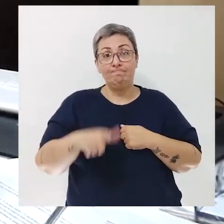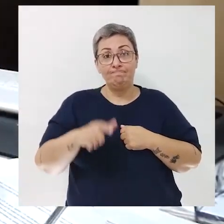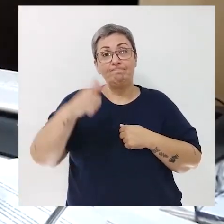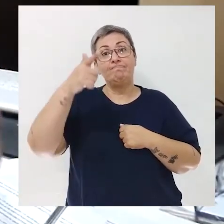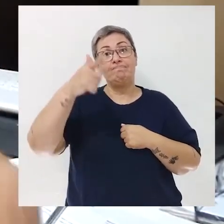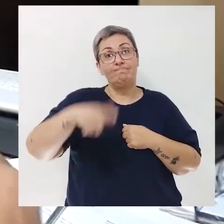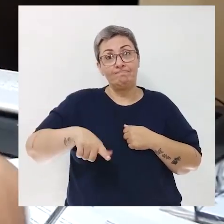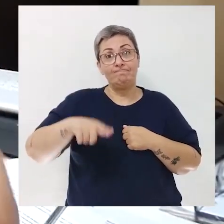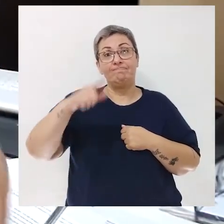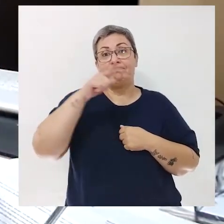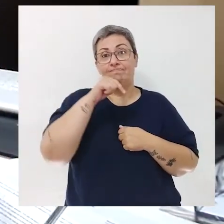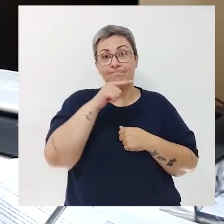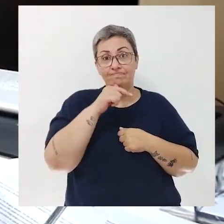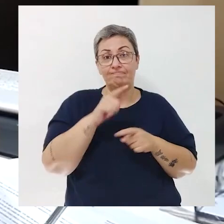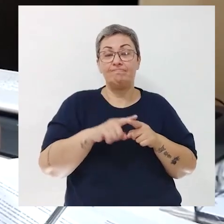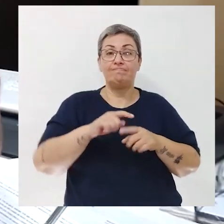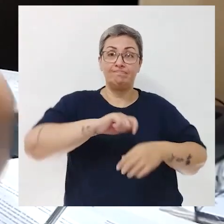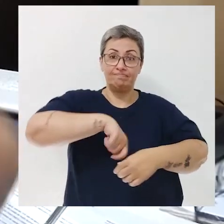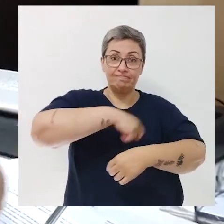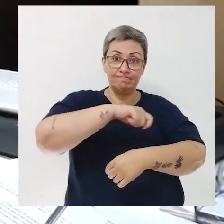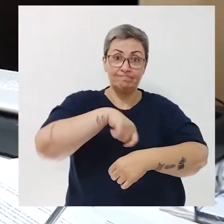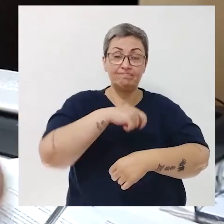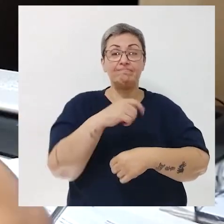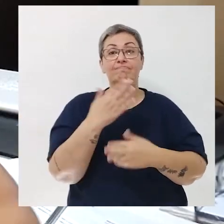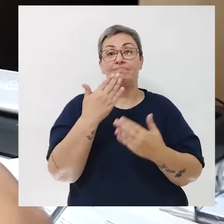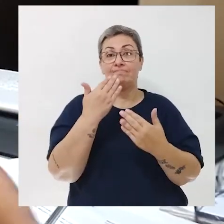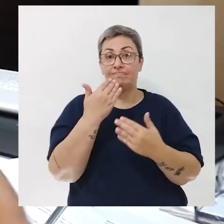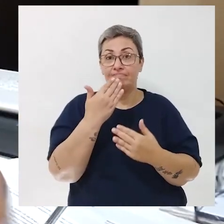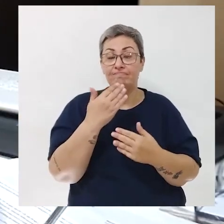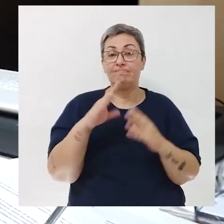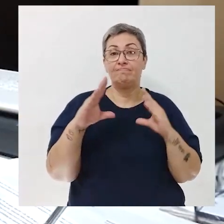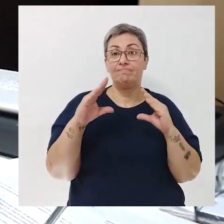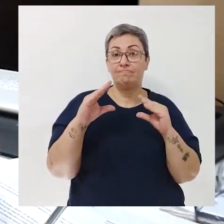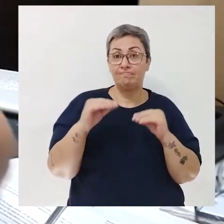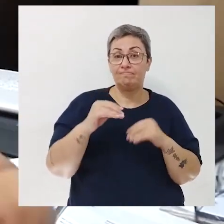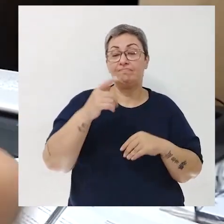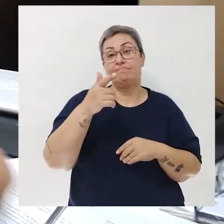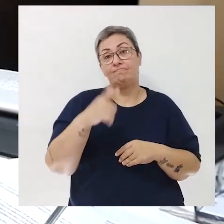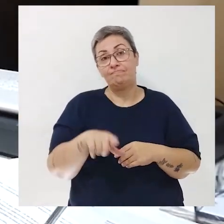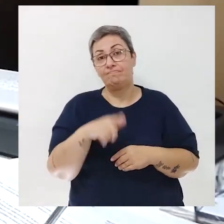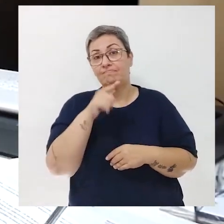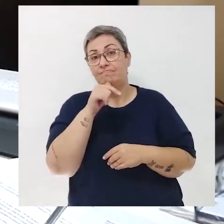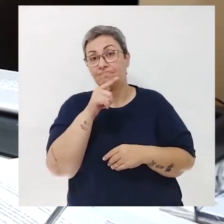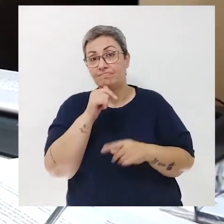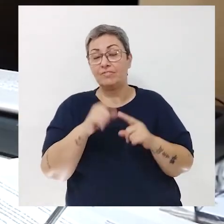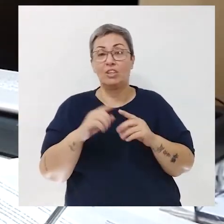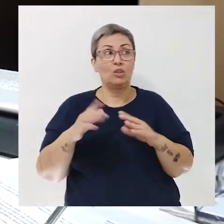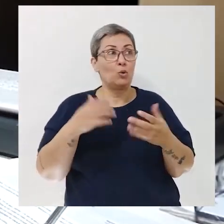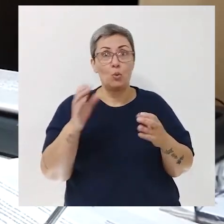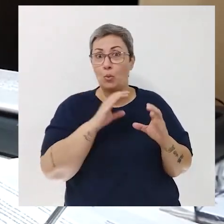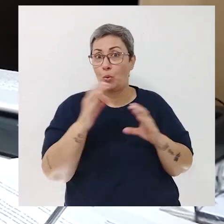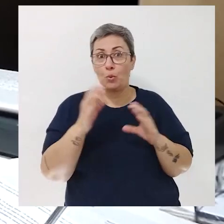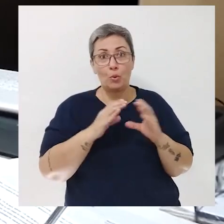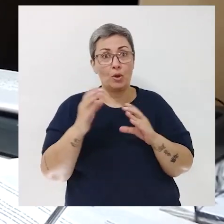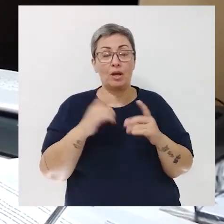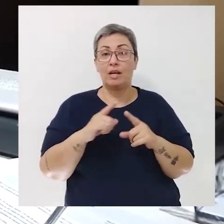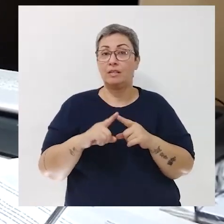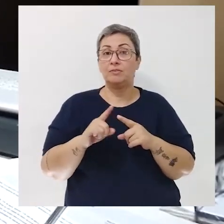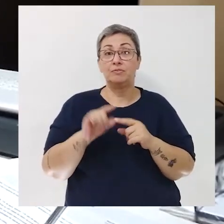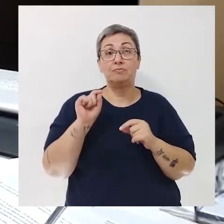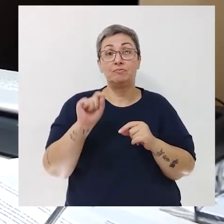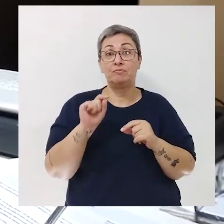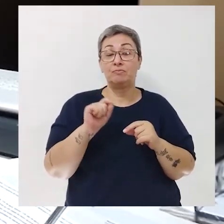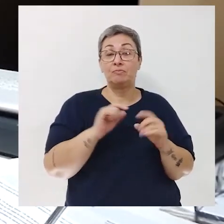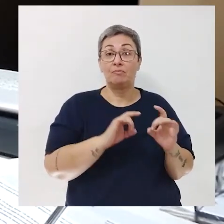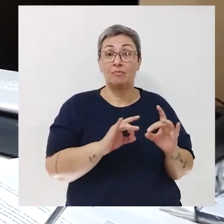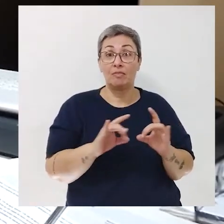né? Mais água, faz janta, vou preparar a janta, mais água, aquela correria. Durante a